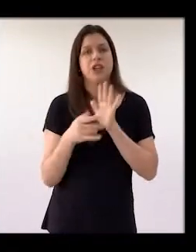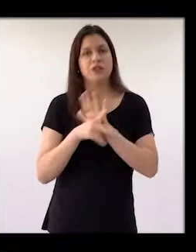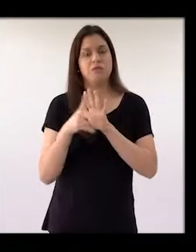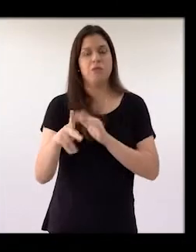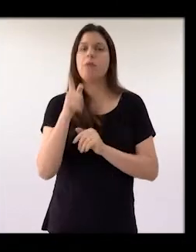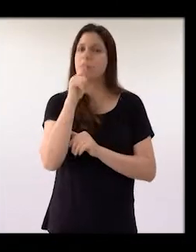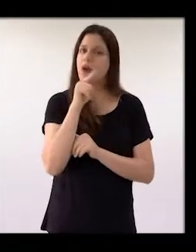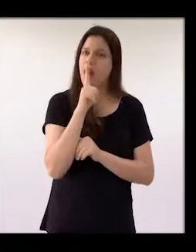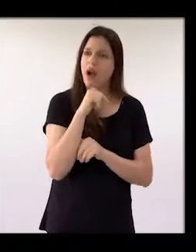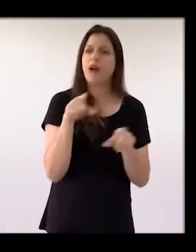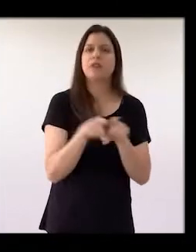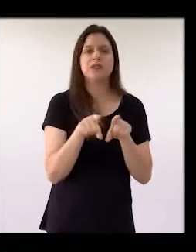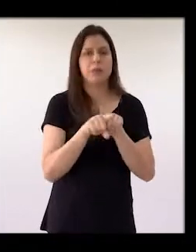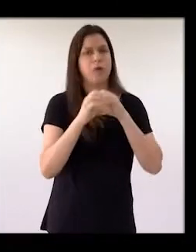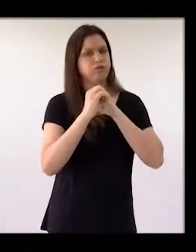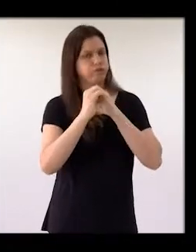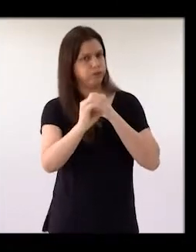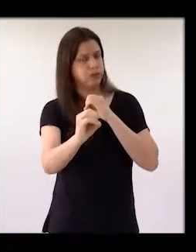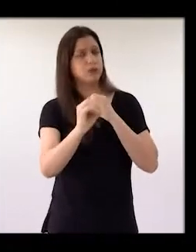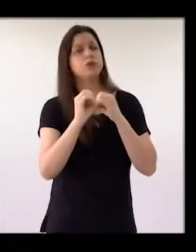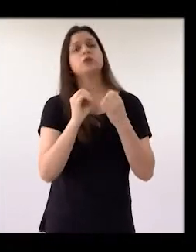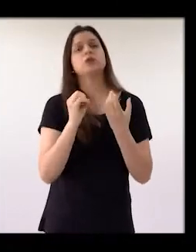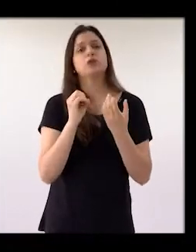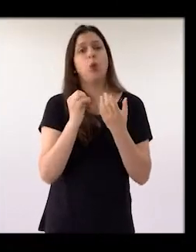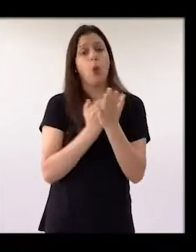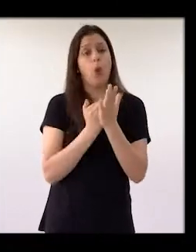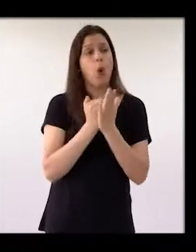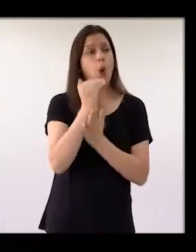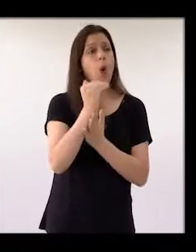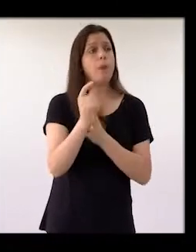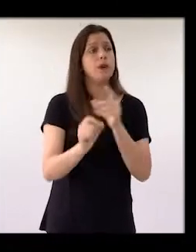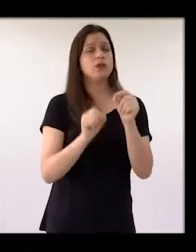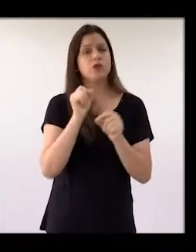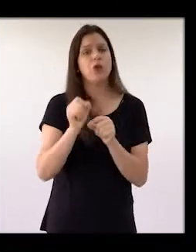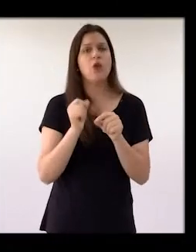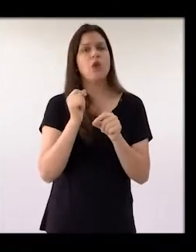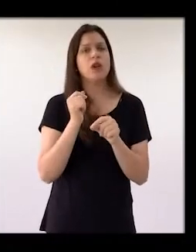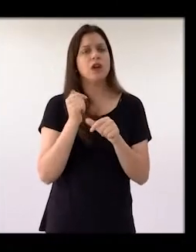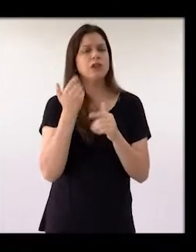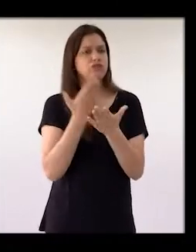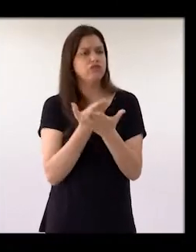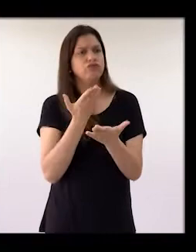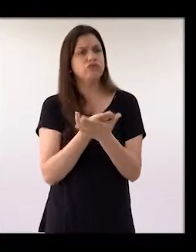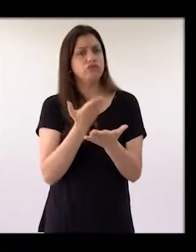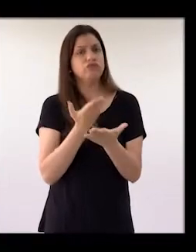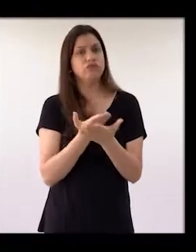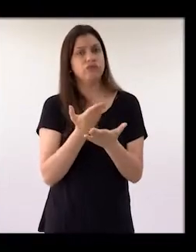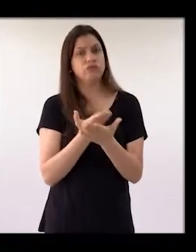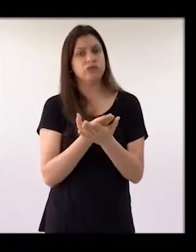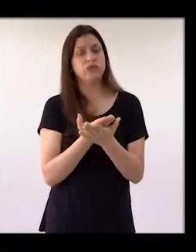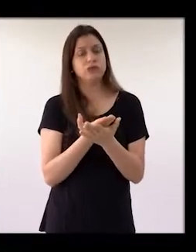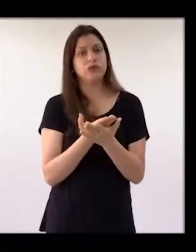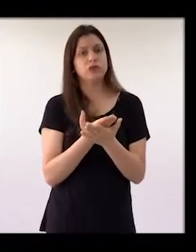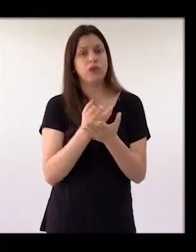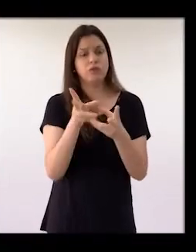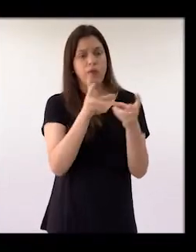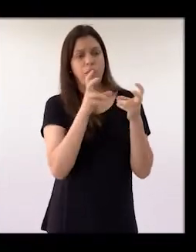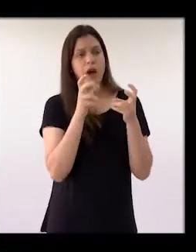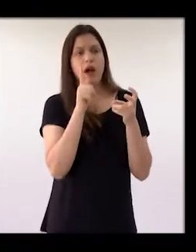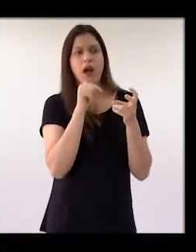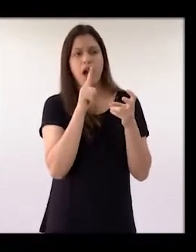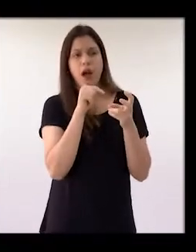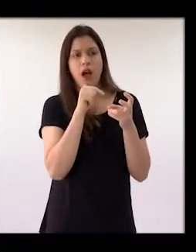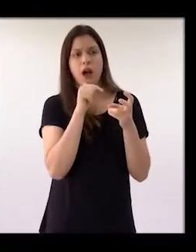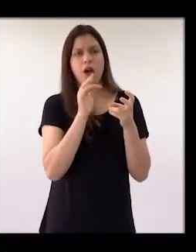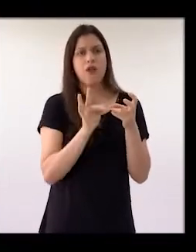com a concessionária aqui de Campo Grande, né? Águas do Arivaldo. Isso, que a gente começou a fazer um ensaio e eu estudei isso relacionado à provisão do consumo de água.